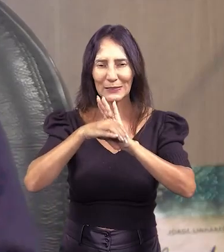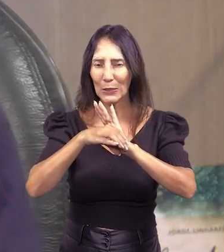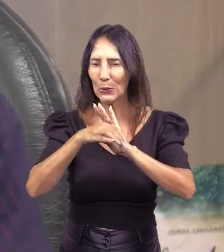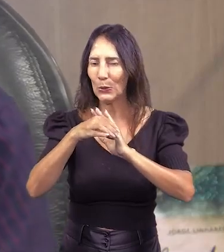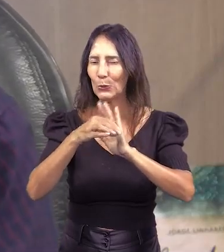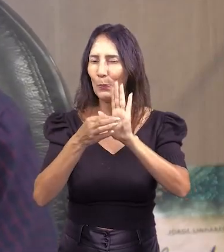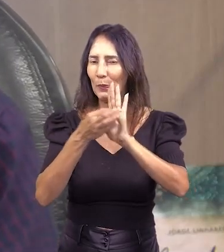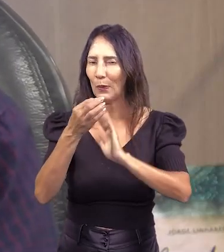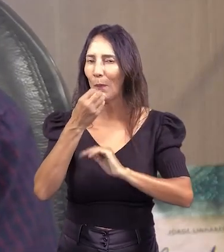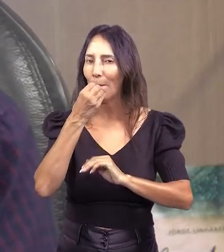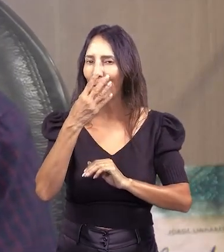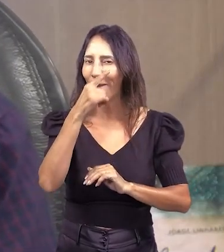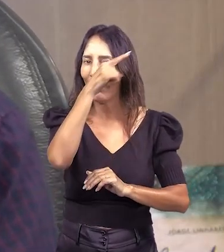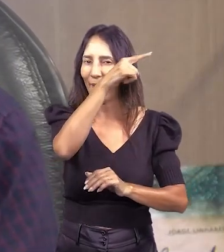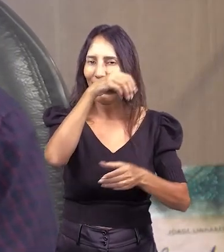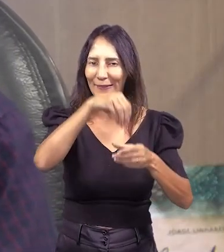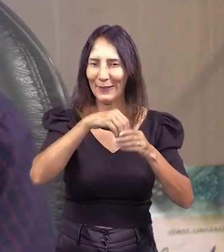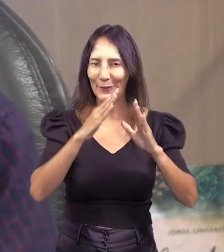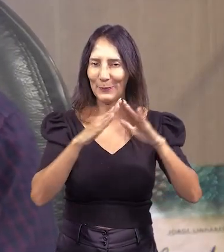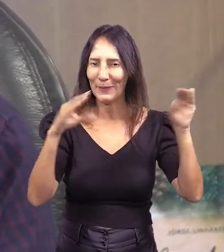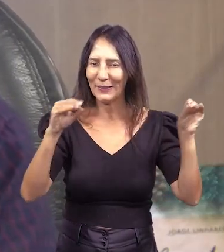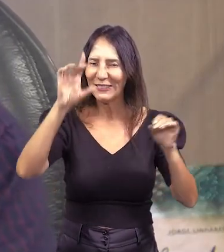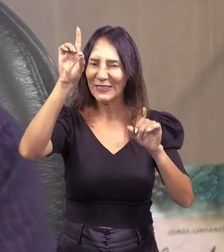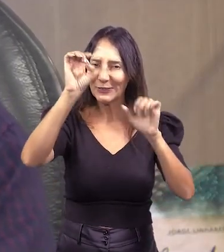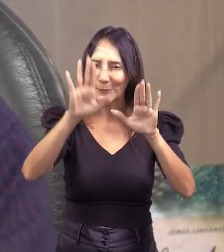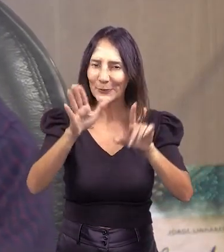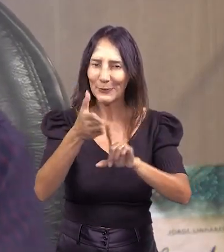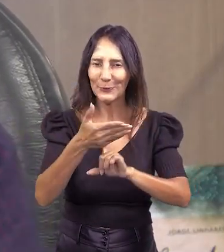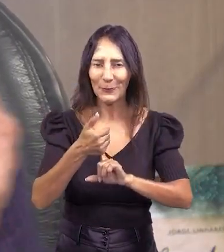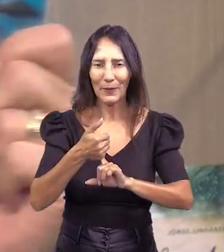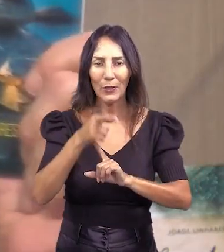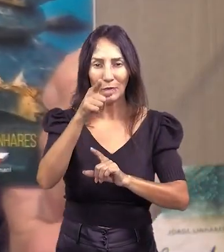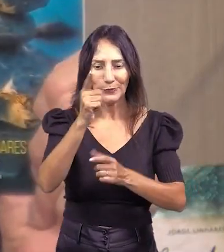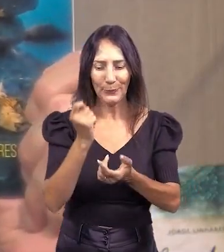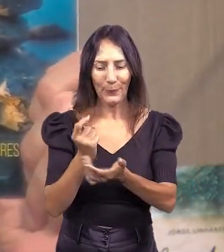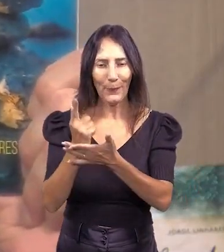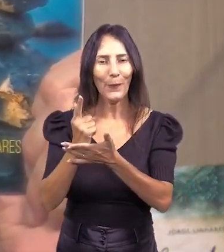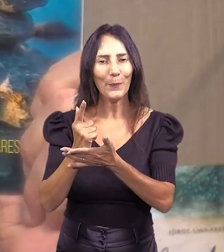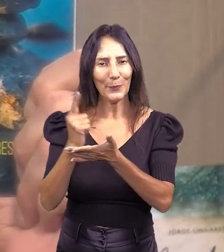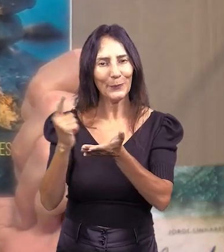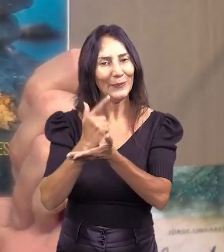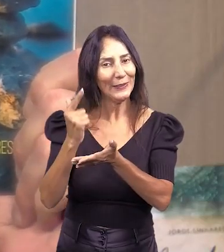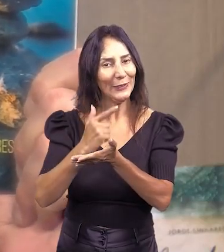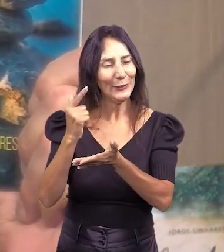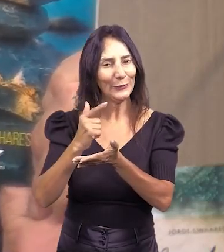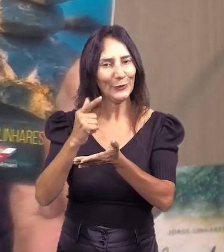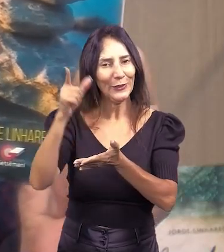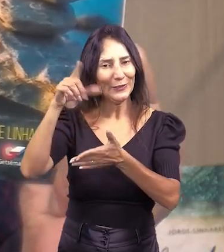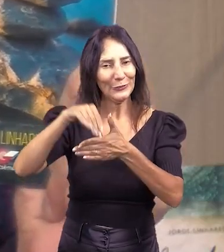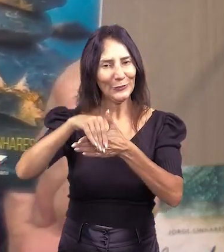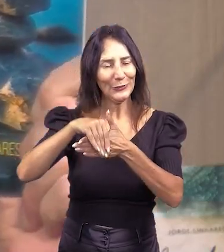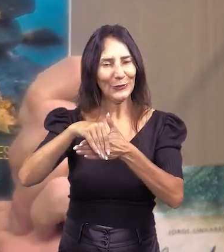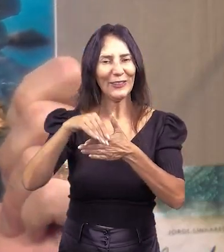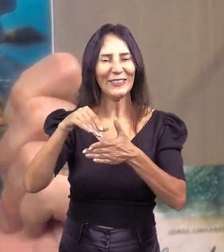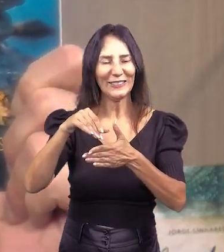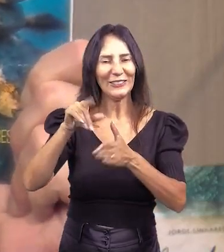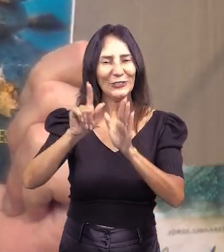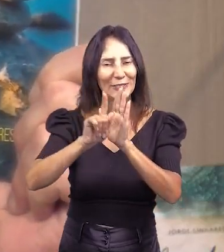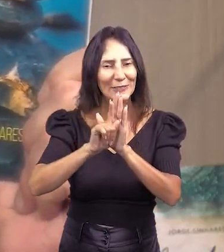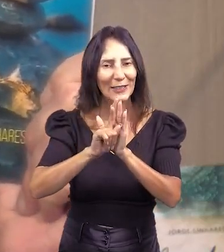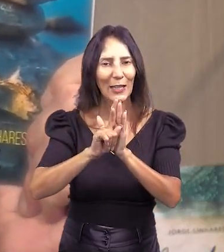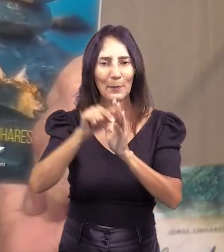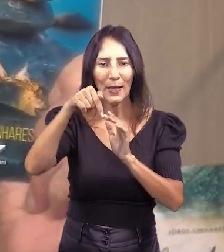lá dentro do palácio. Que Deus te abençoe e te guarde. Pegue esse livro, compre na editora Getsemane. Durante os